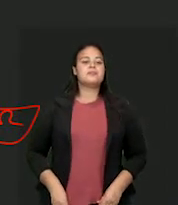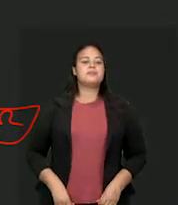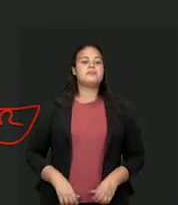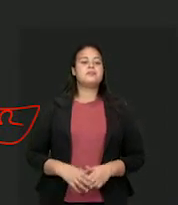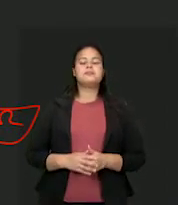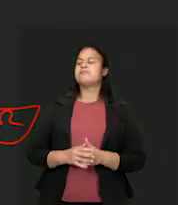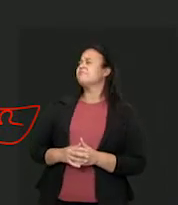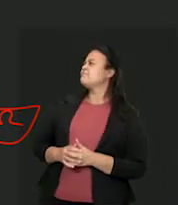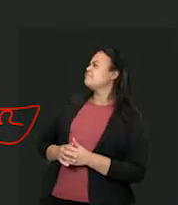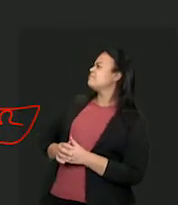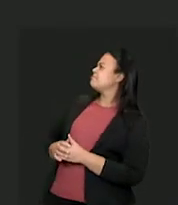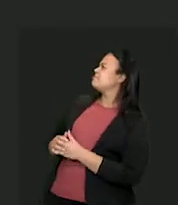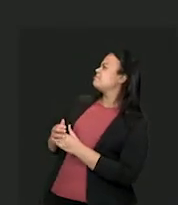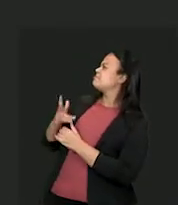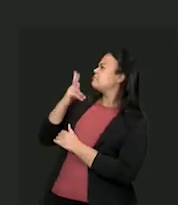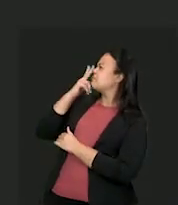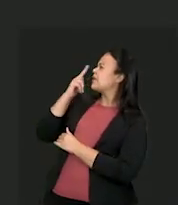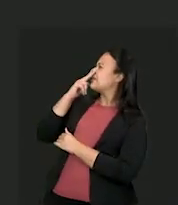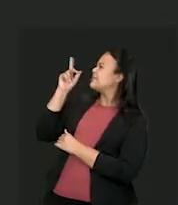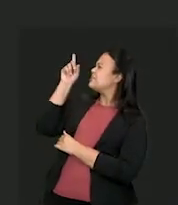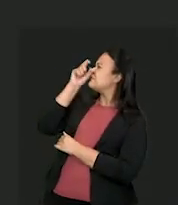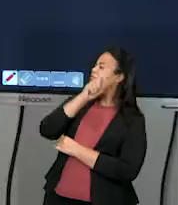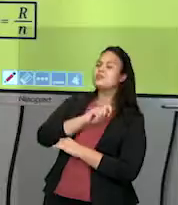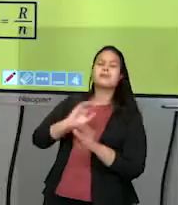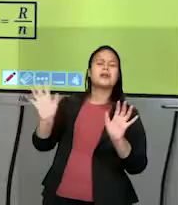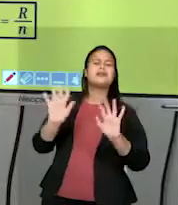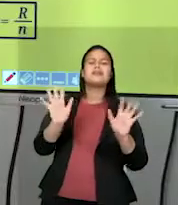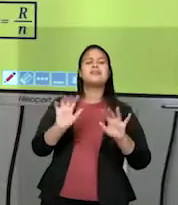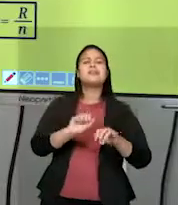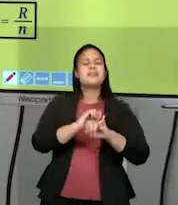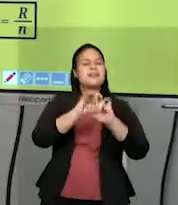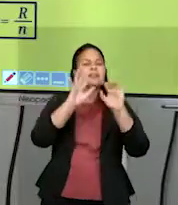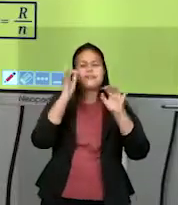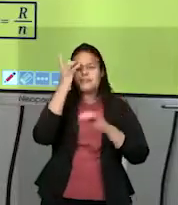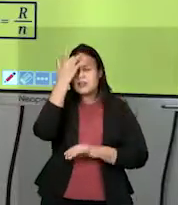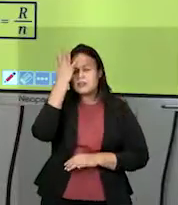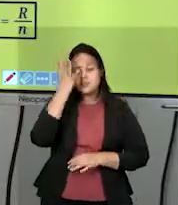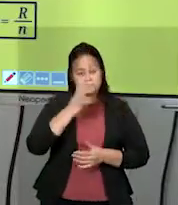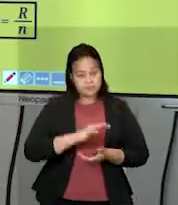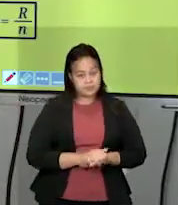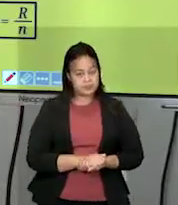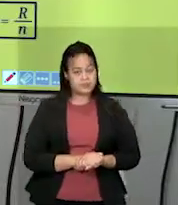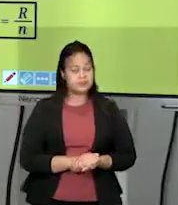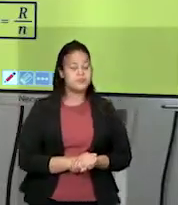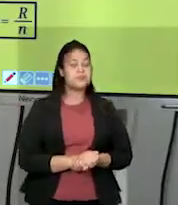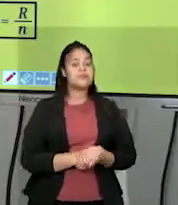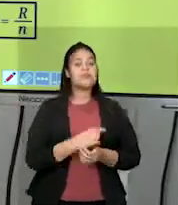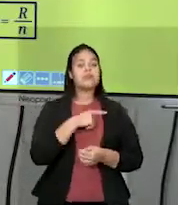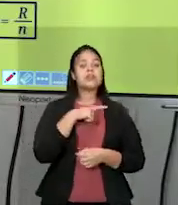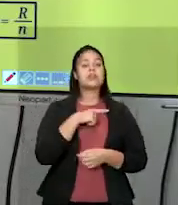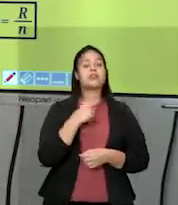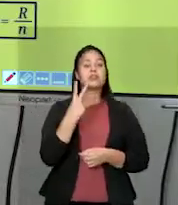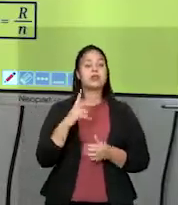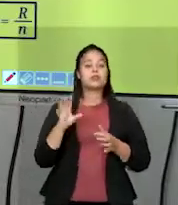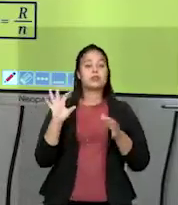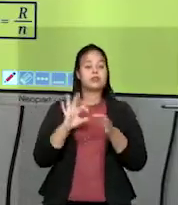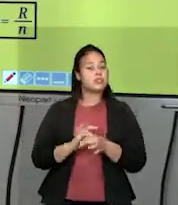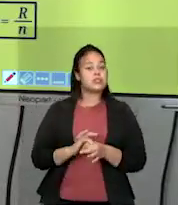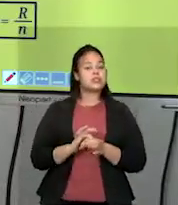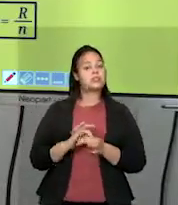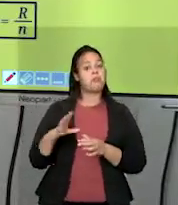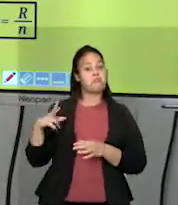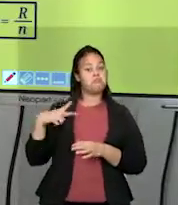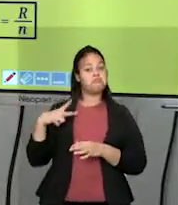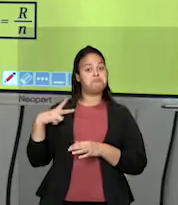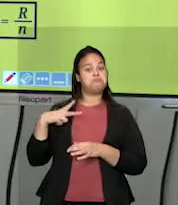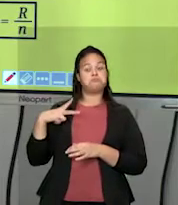Parece difícil, mas não é, tá? Terceiro ano. Temos dois casos que são casos particulares